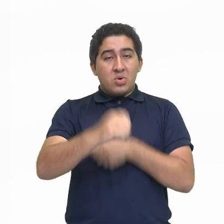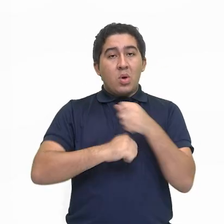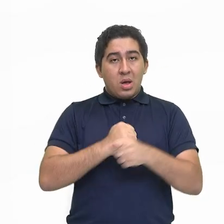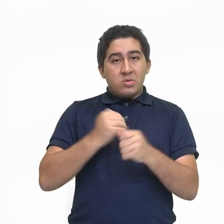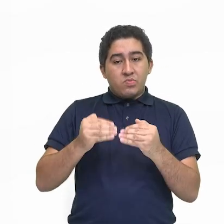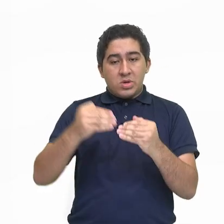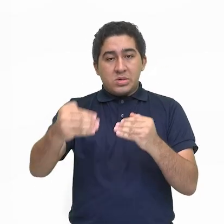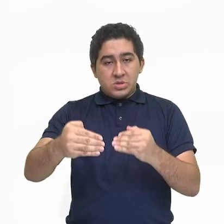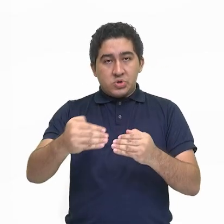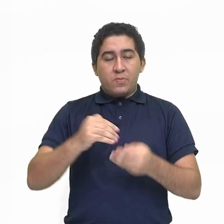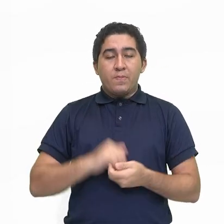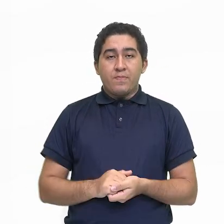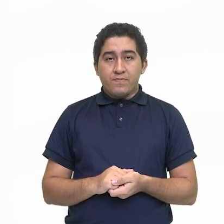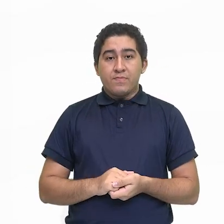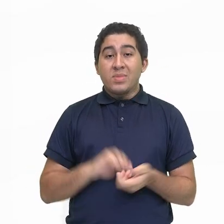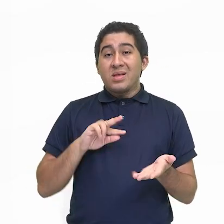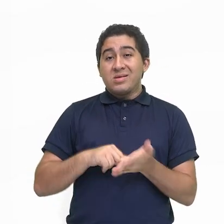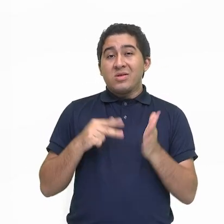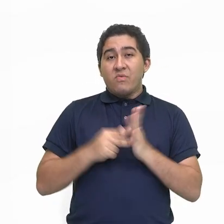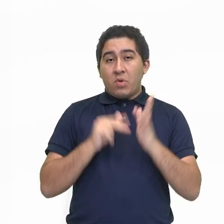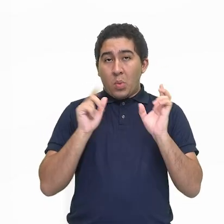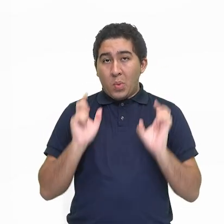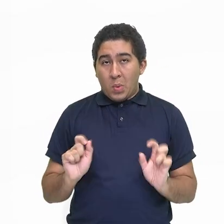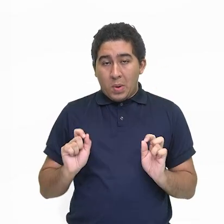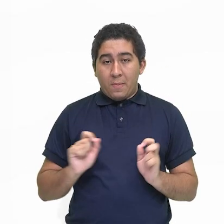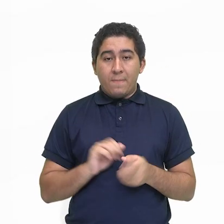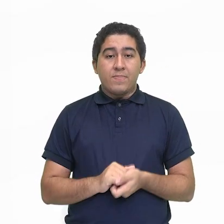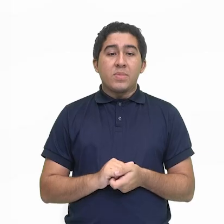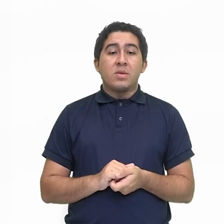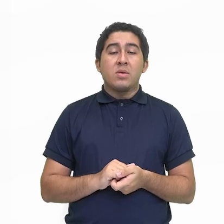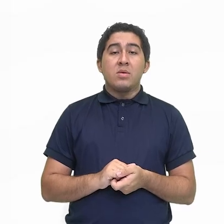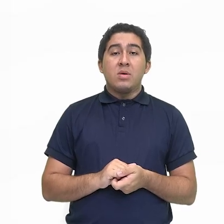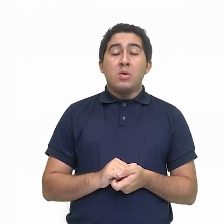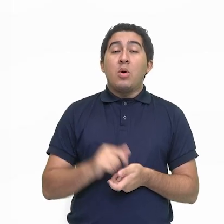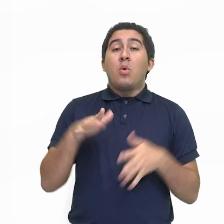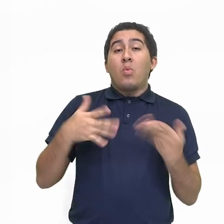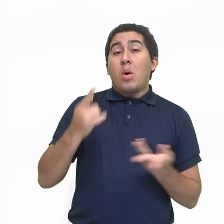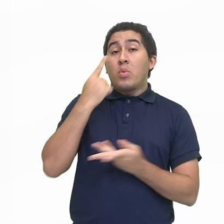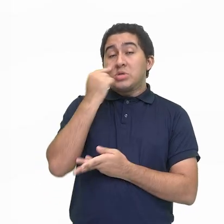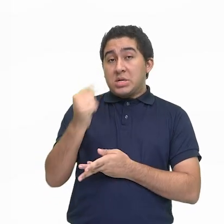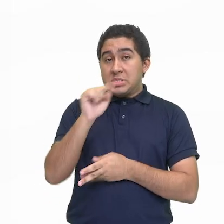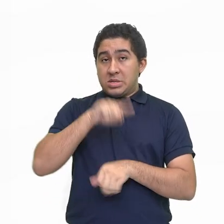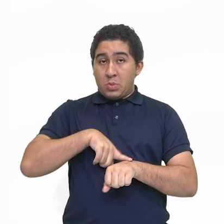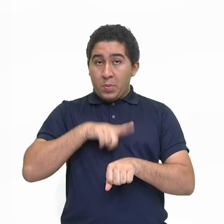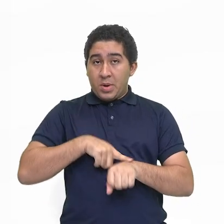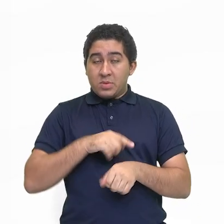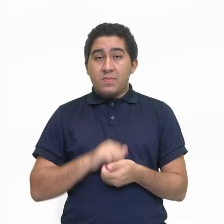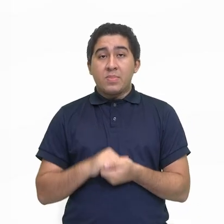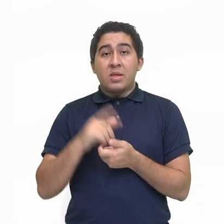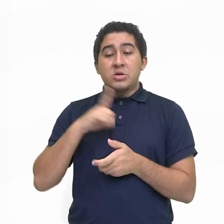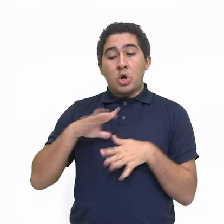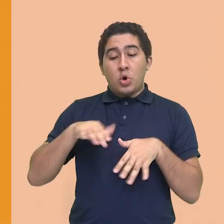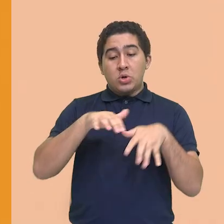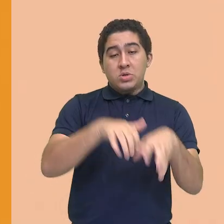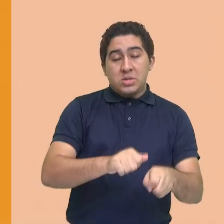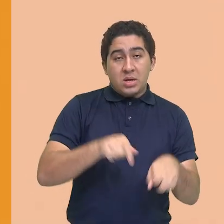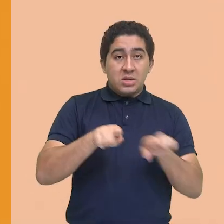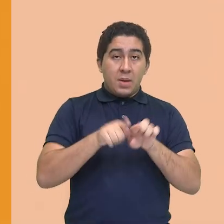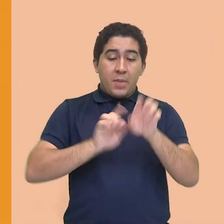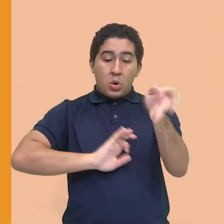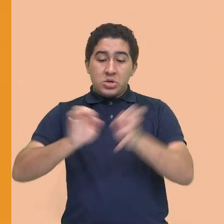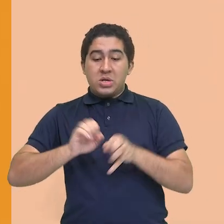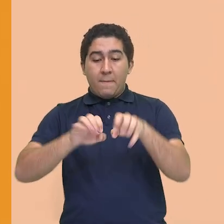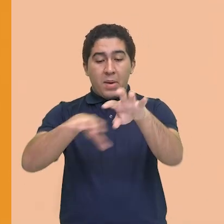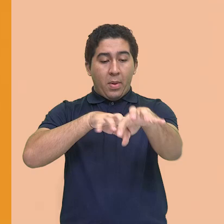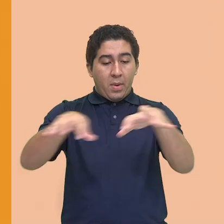anos seguintes. Ou seja, o que se buscava nesse momento era basicamente colonizar, distribuir